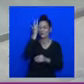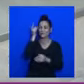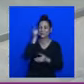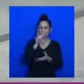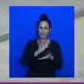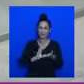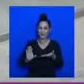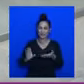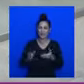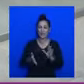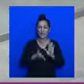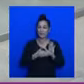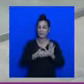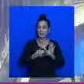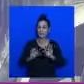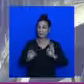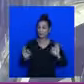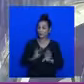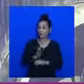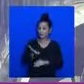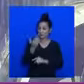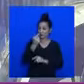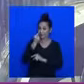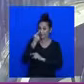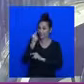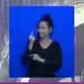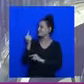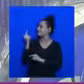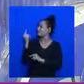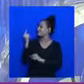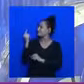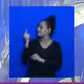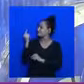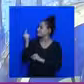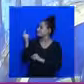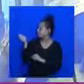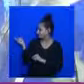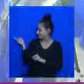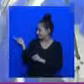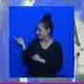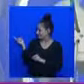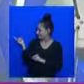Apostas em mãos, por aqui tudo pronto, bolas posicionadas, valendo!